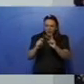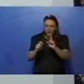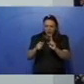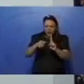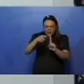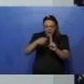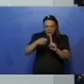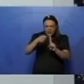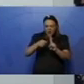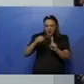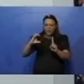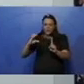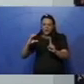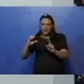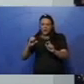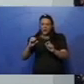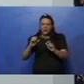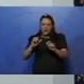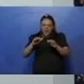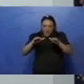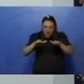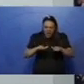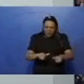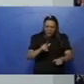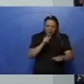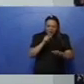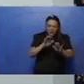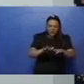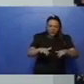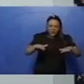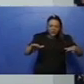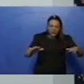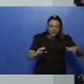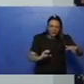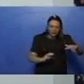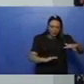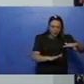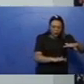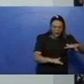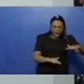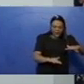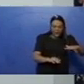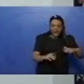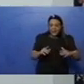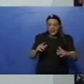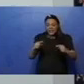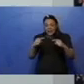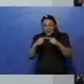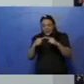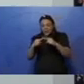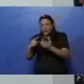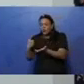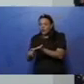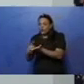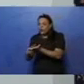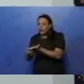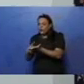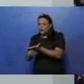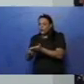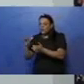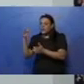do mar pressionam para que os compromissos de Paris avancem. Contam a seu favor com os